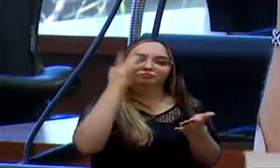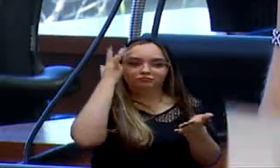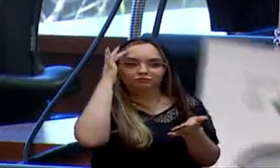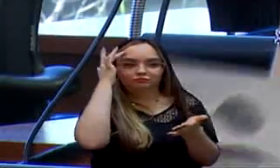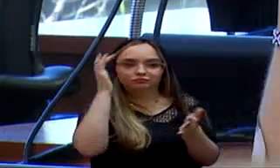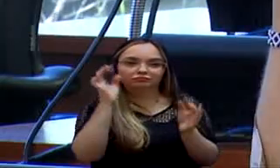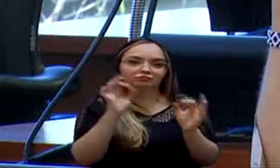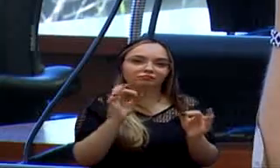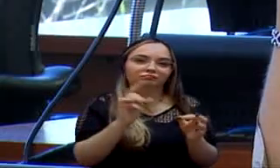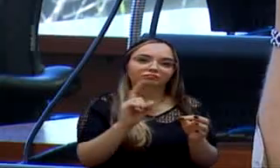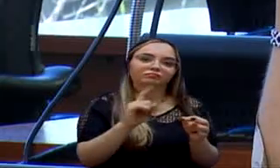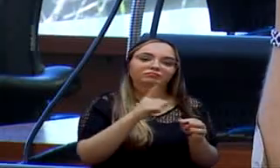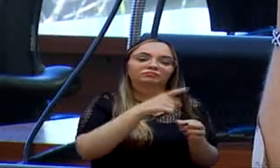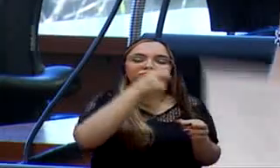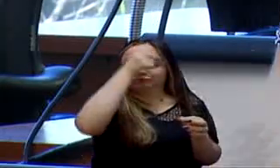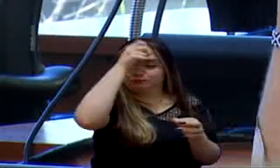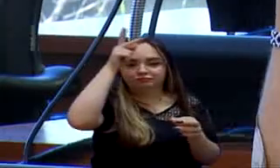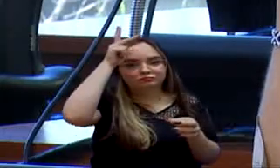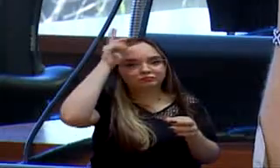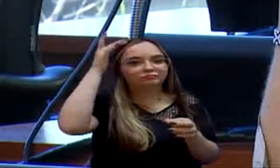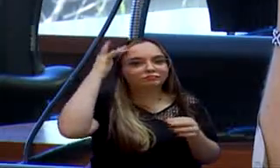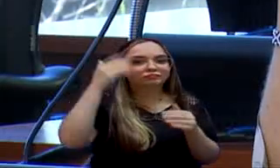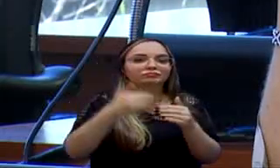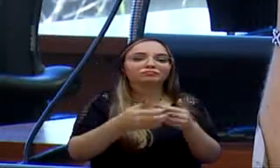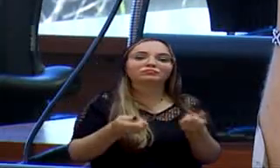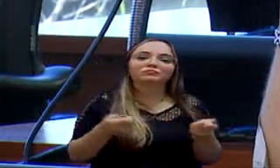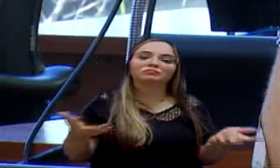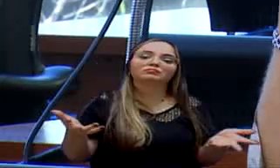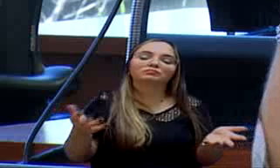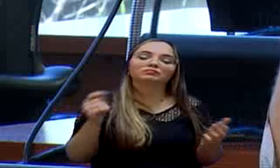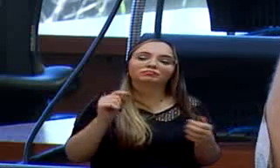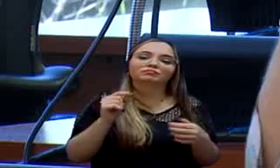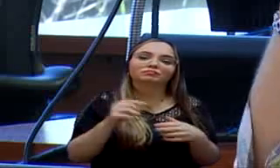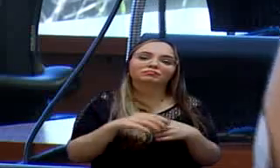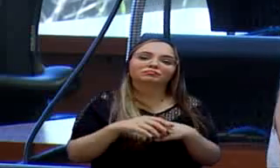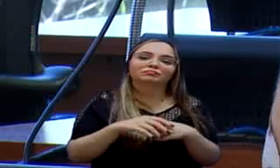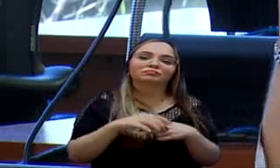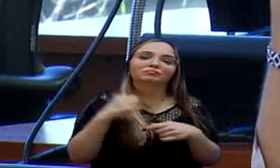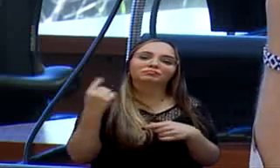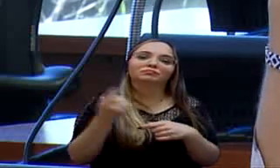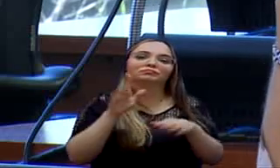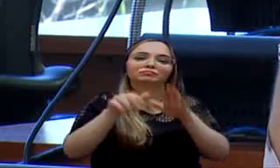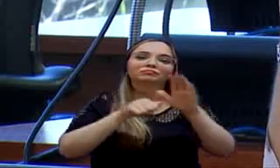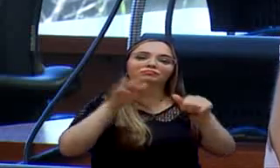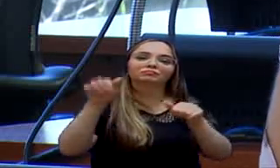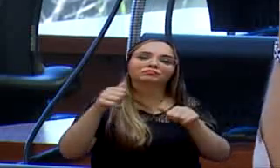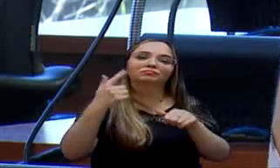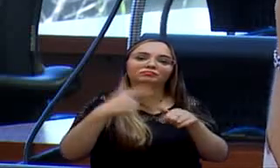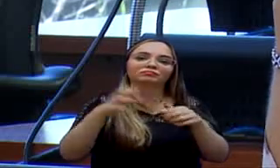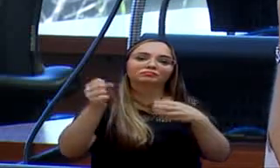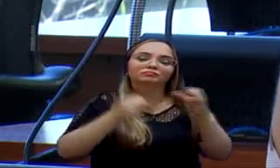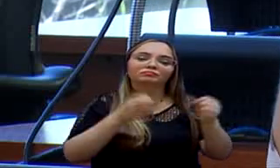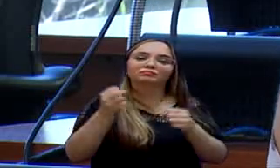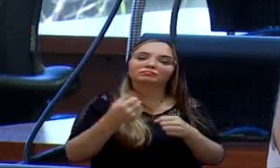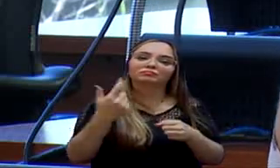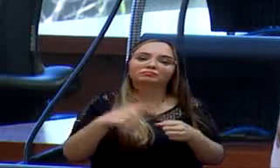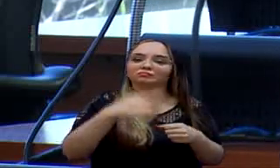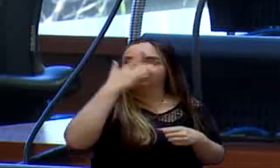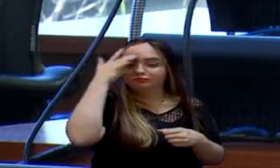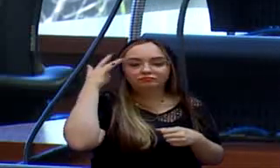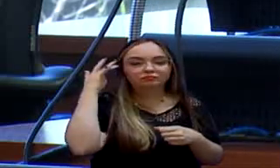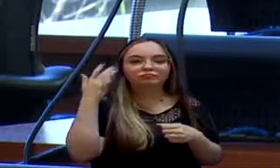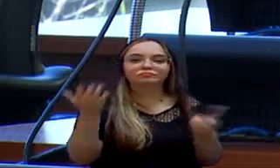que a prefeitura tem para que possa ir ter uma uma contratação chamamento né de servidores